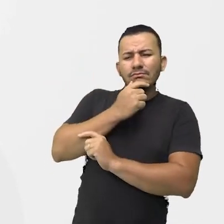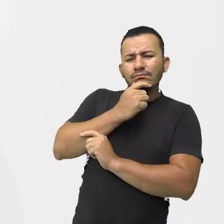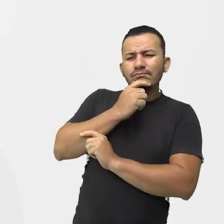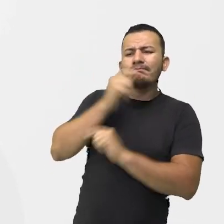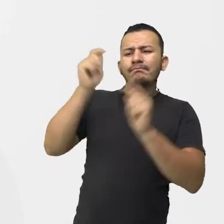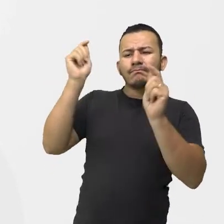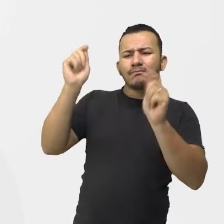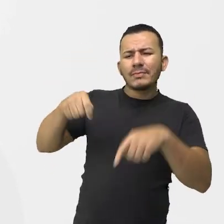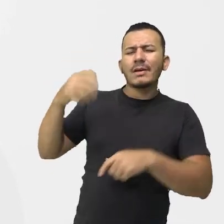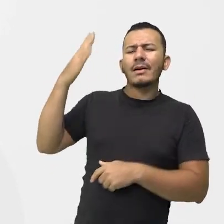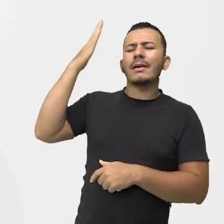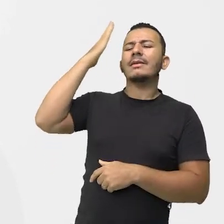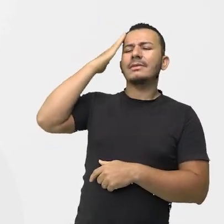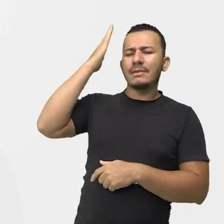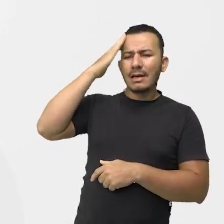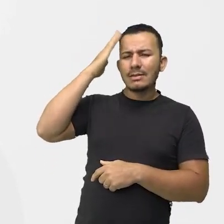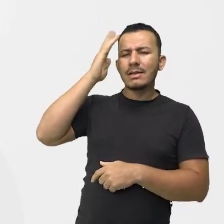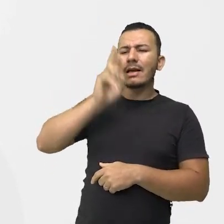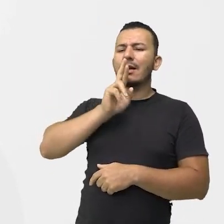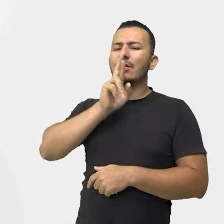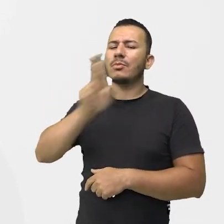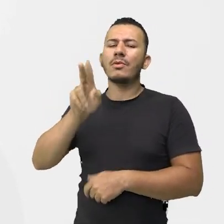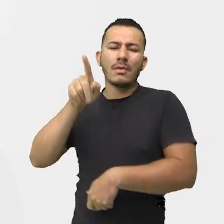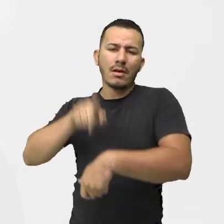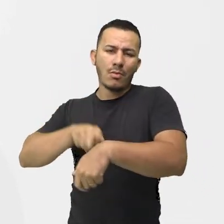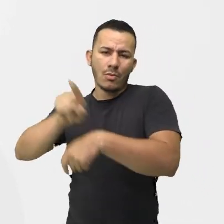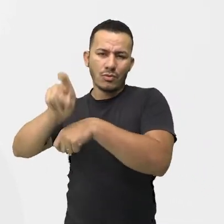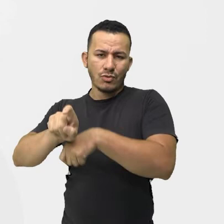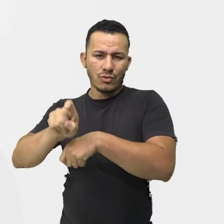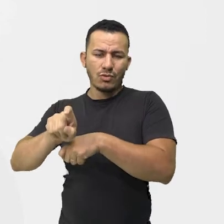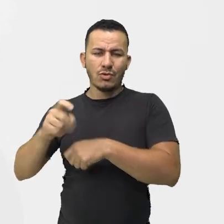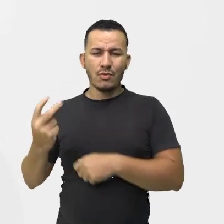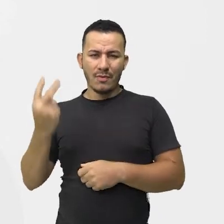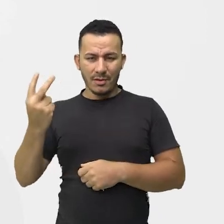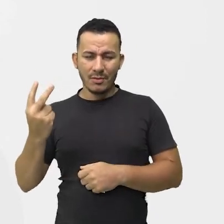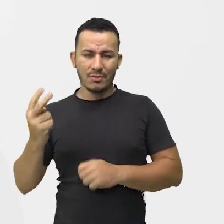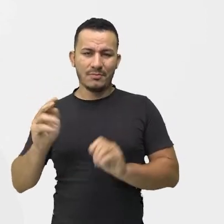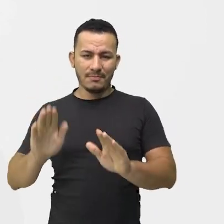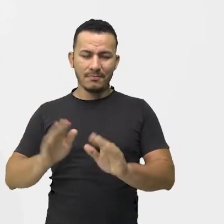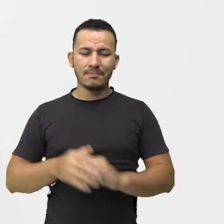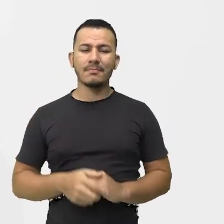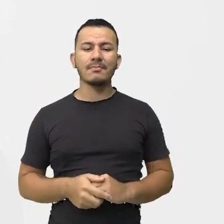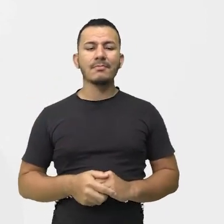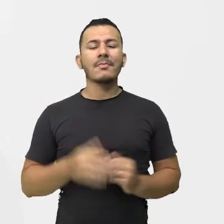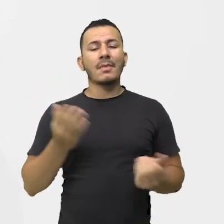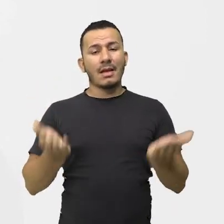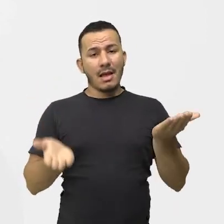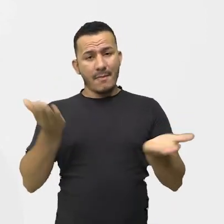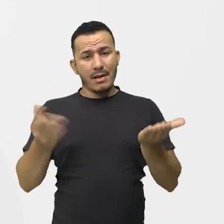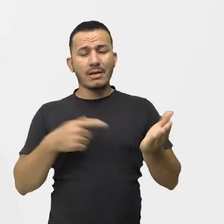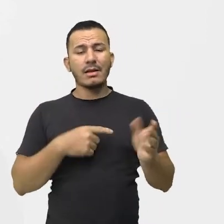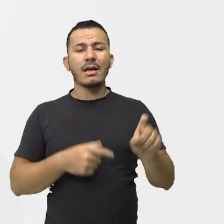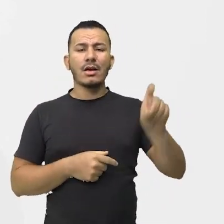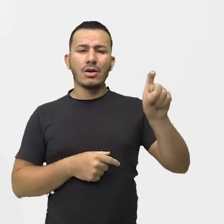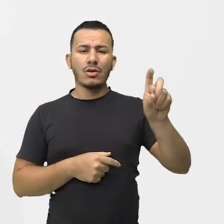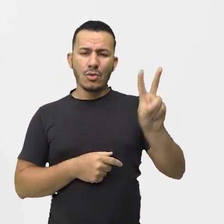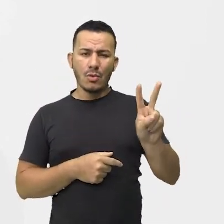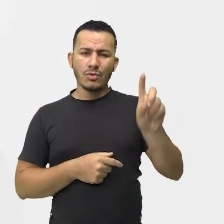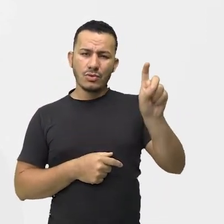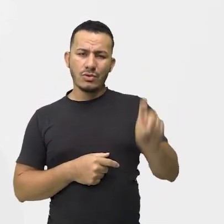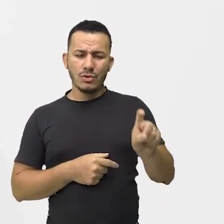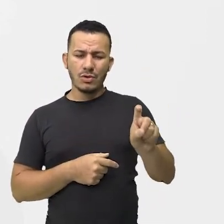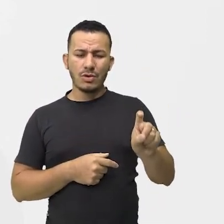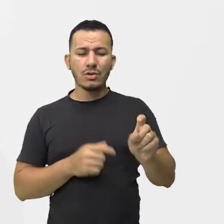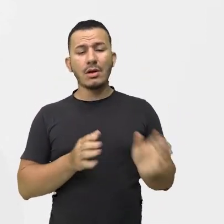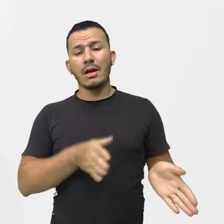ter uma percepção de quanto vale esse x, né? Sabendo que aqui nessa balança nós temos 2x e do outro lado nós